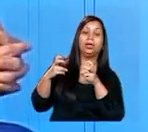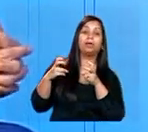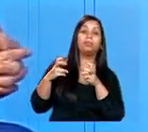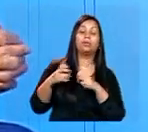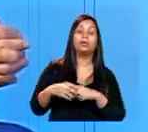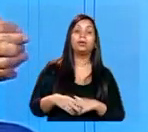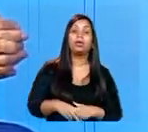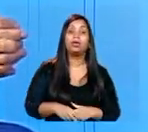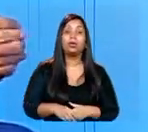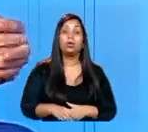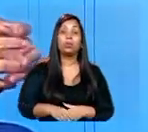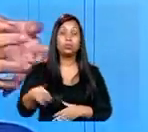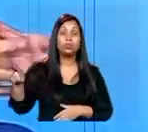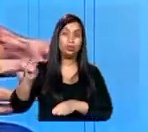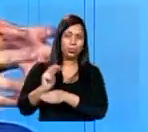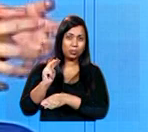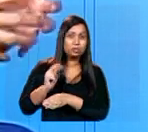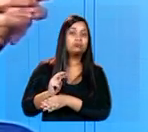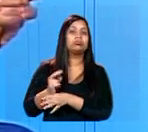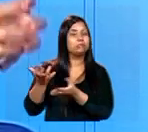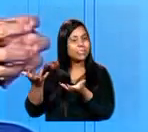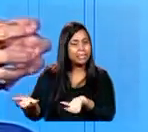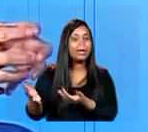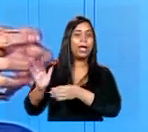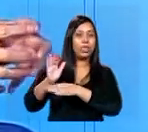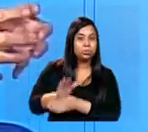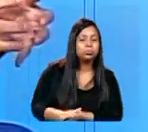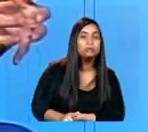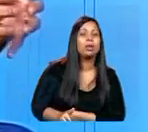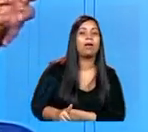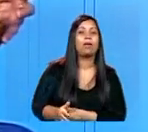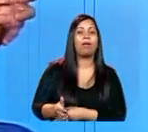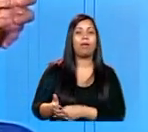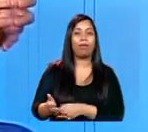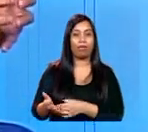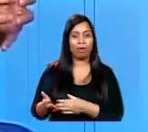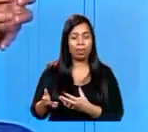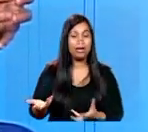percebe o seguinte: quando o cuidador é envolvido